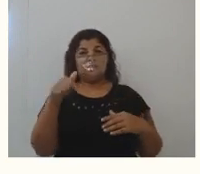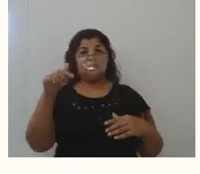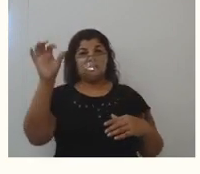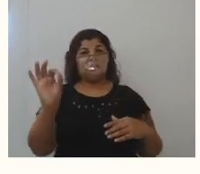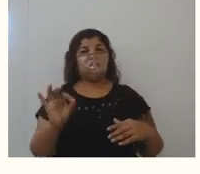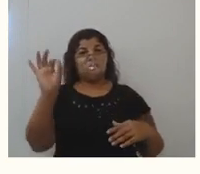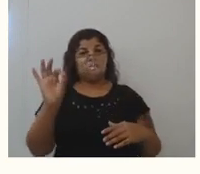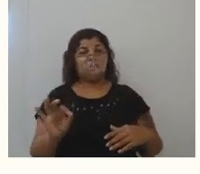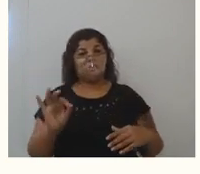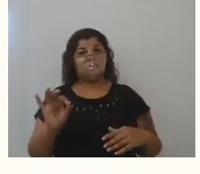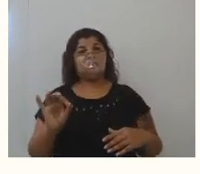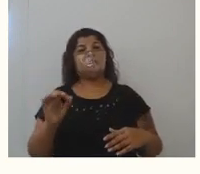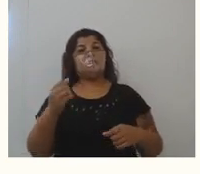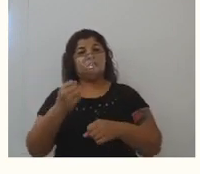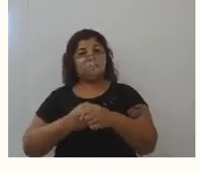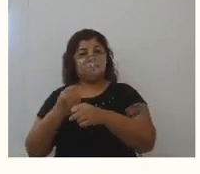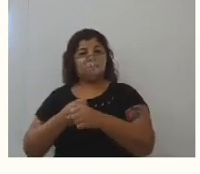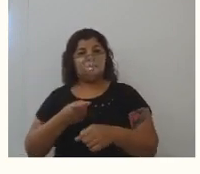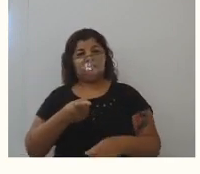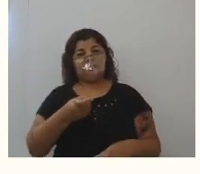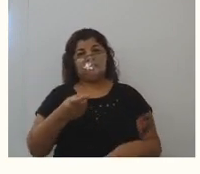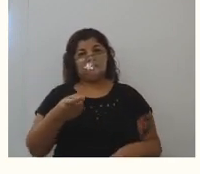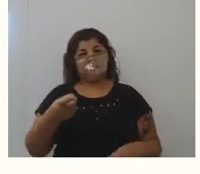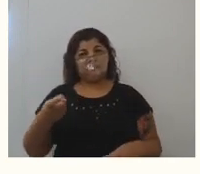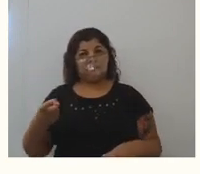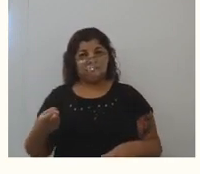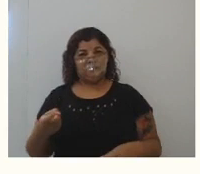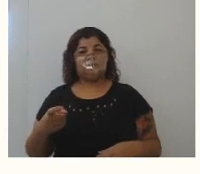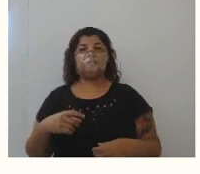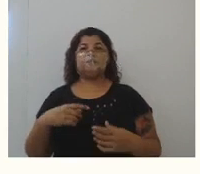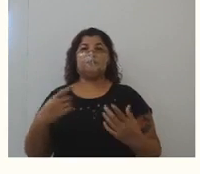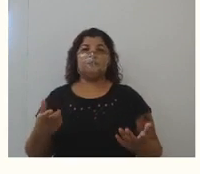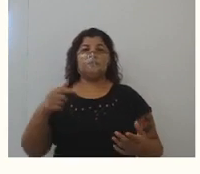77% são mortos por armas de fogo.